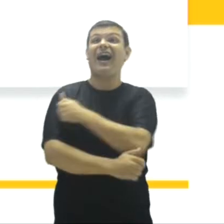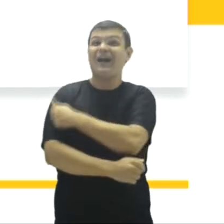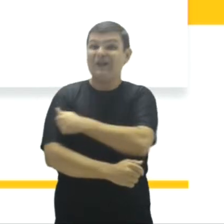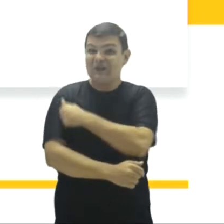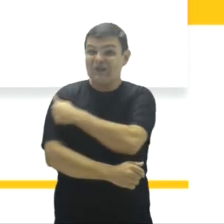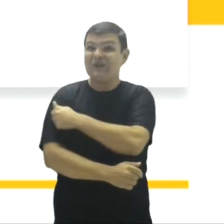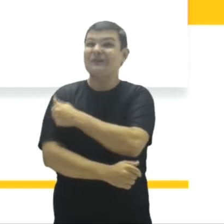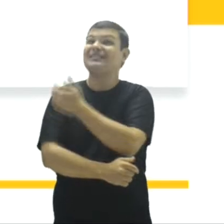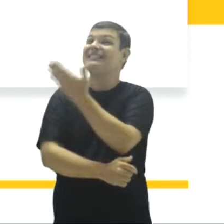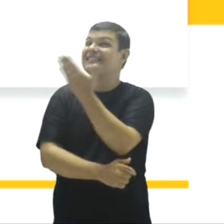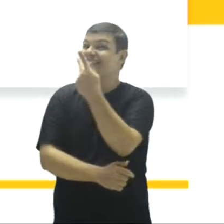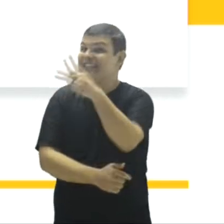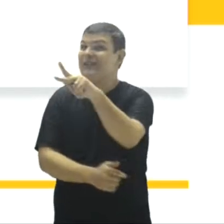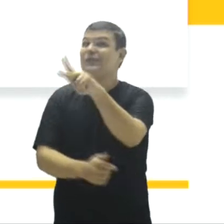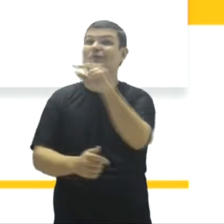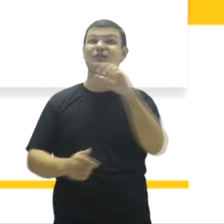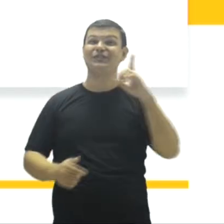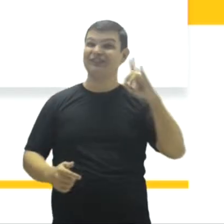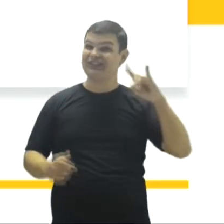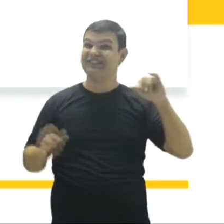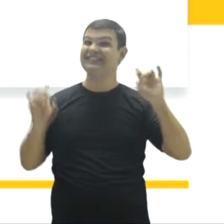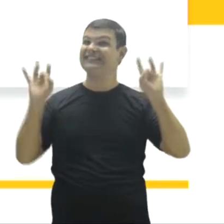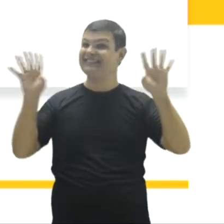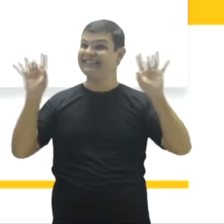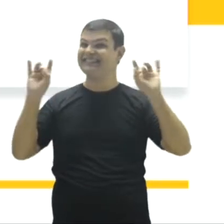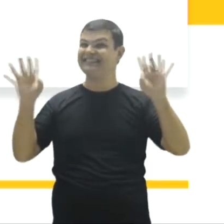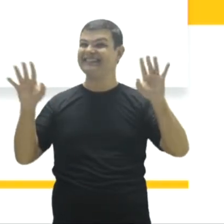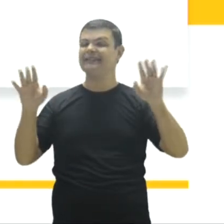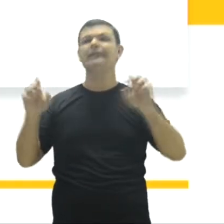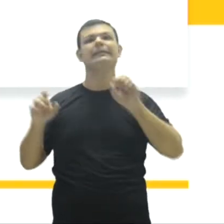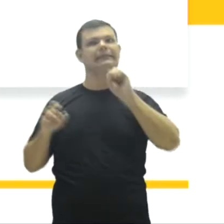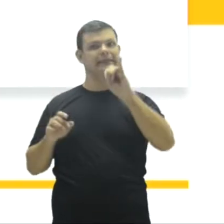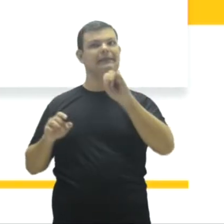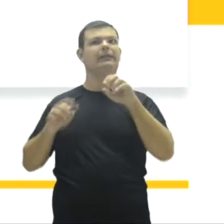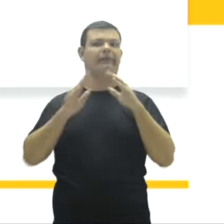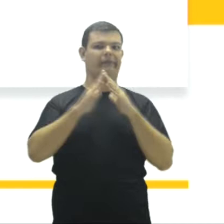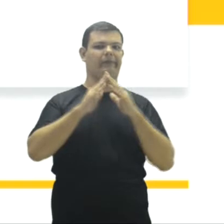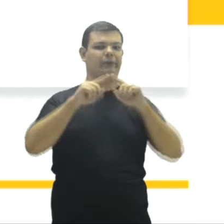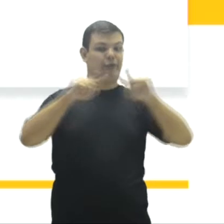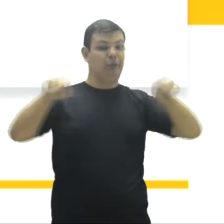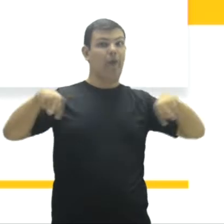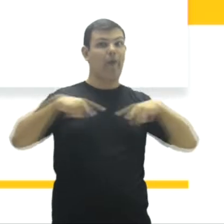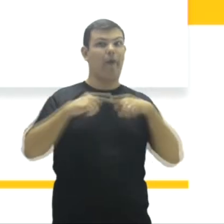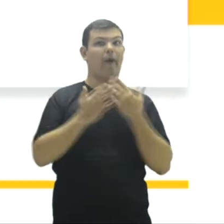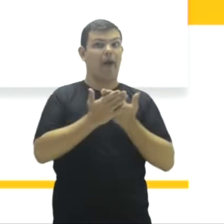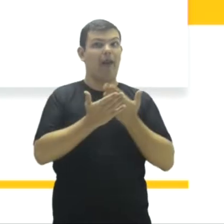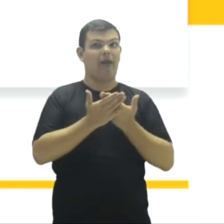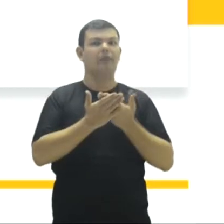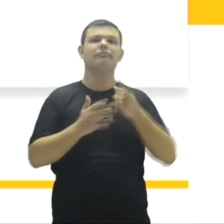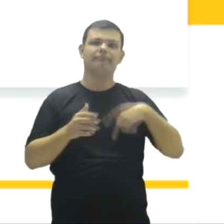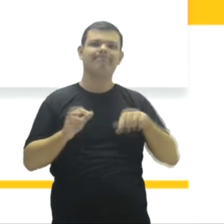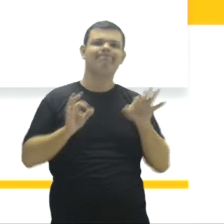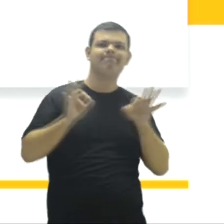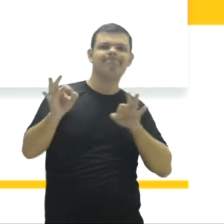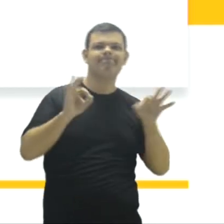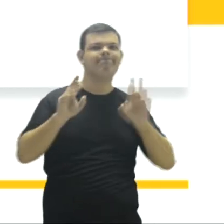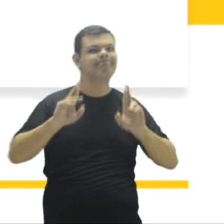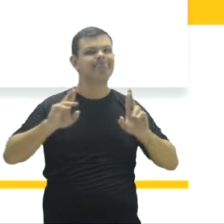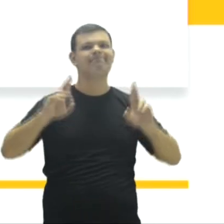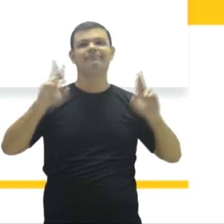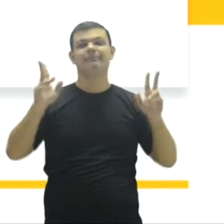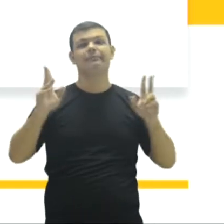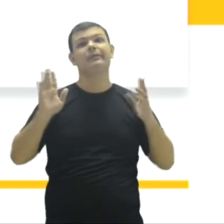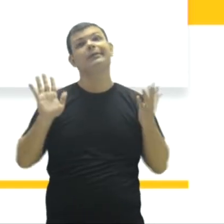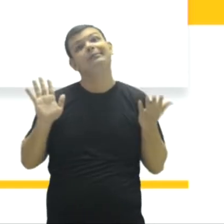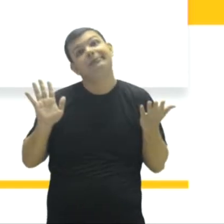seu dia. Se nós estivéssemos na escola, nós íamos, com certeza, fazer uma atividade bem diferente.